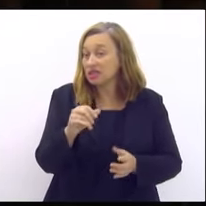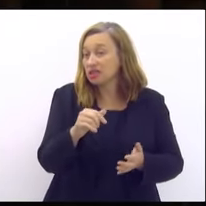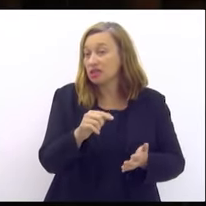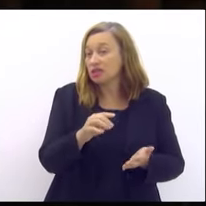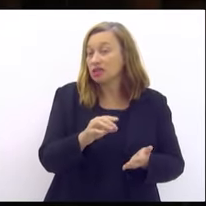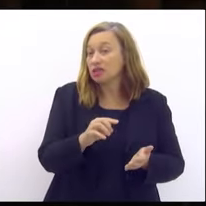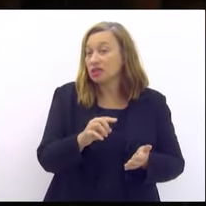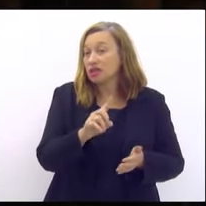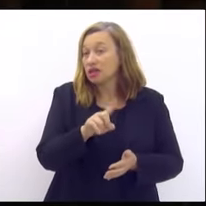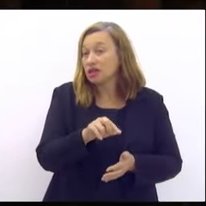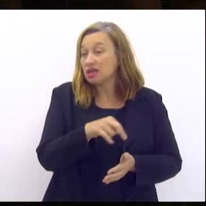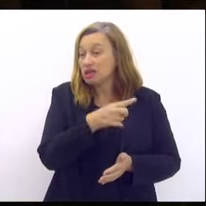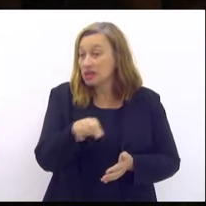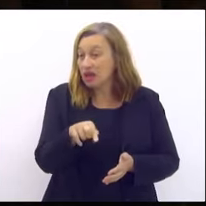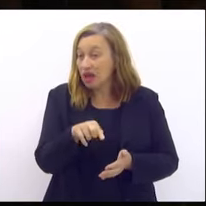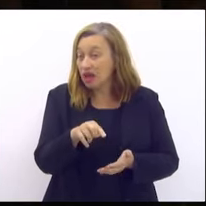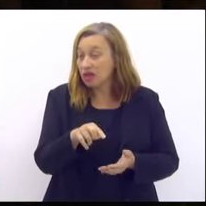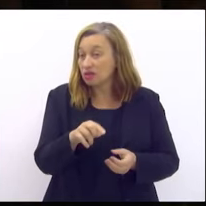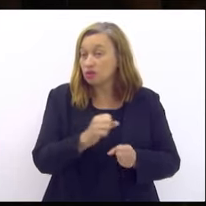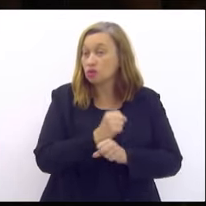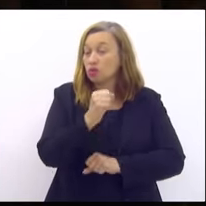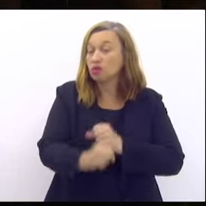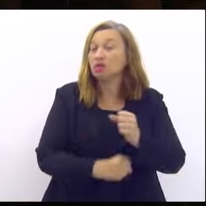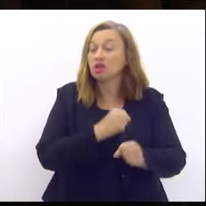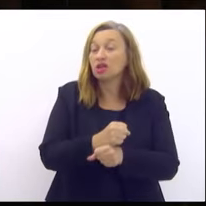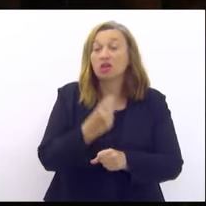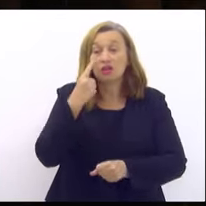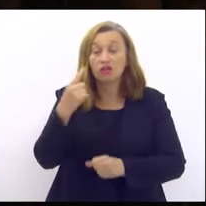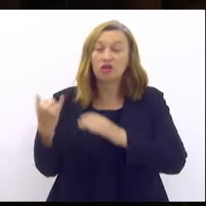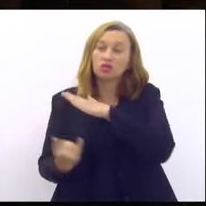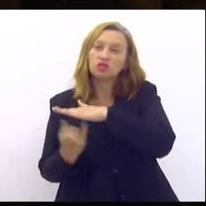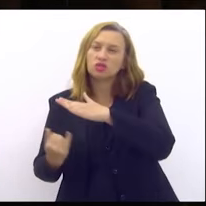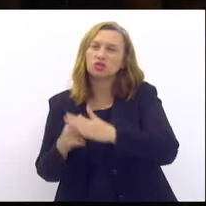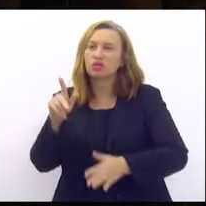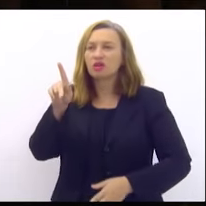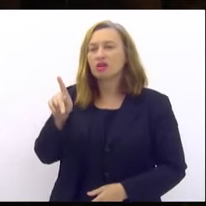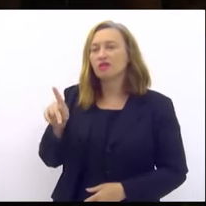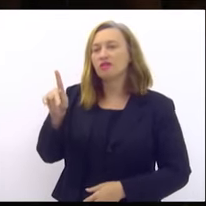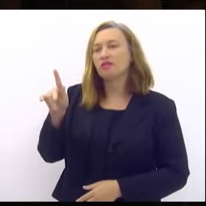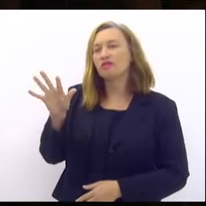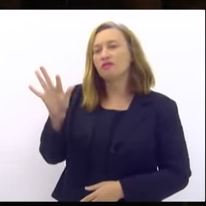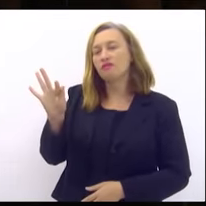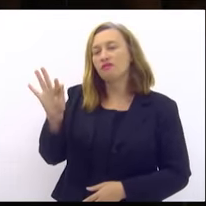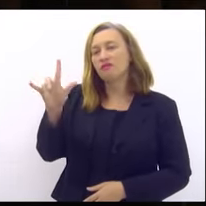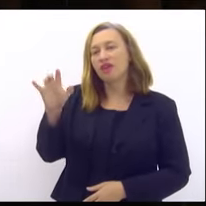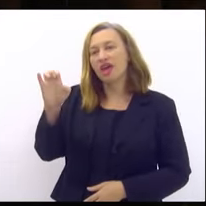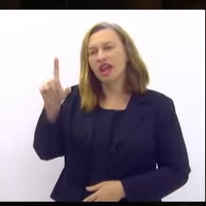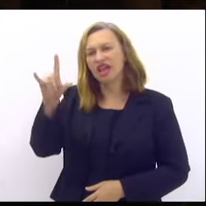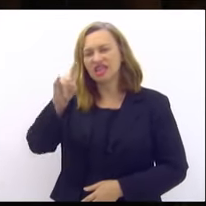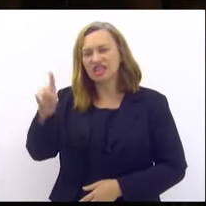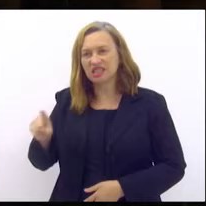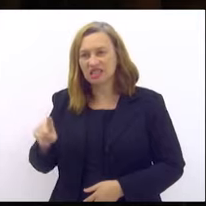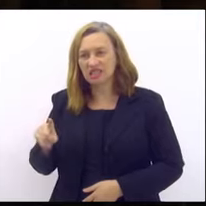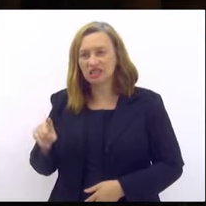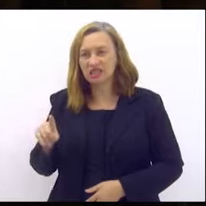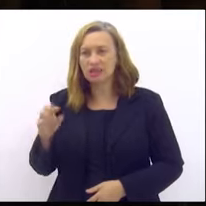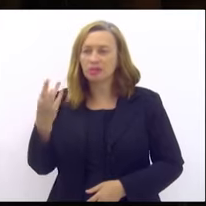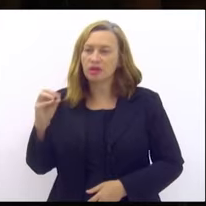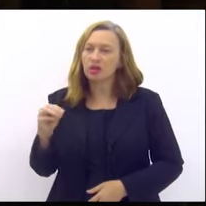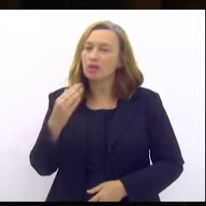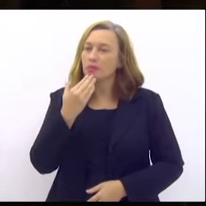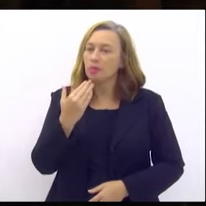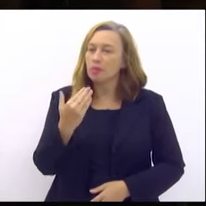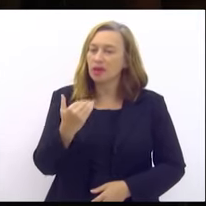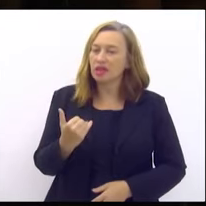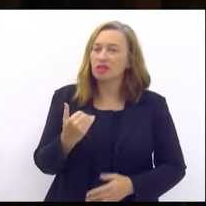próximo ano a gente vê o Instituto Félix Pacheco dependendo de uma atenção concreta não só dessa casa